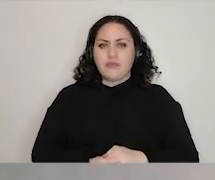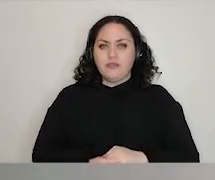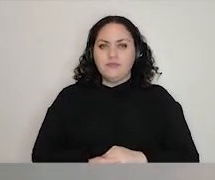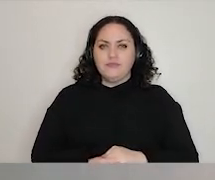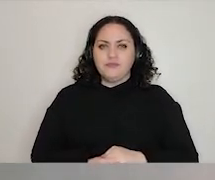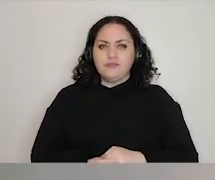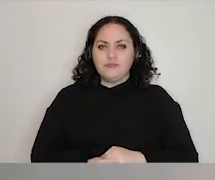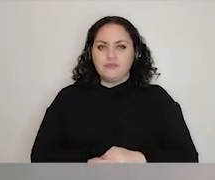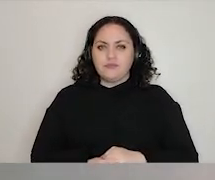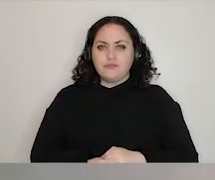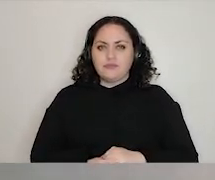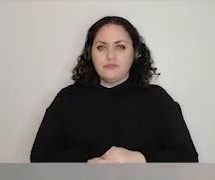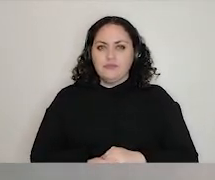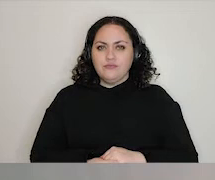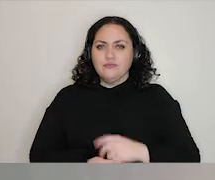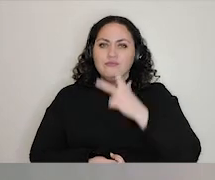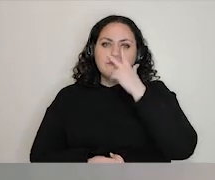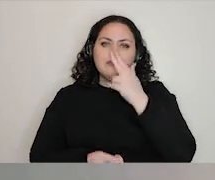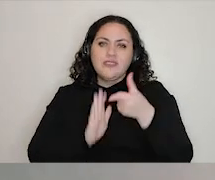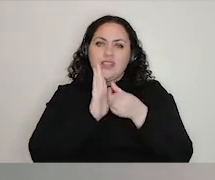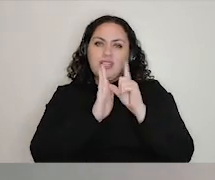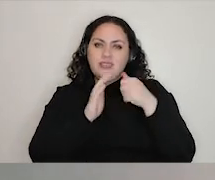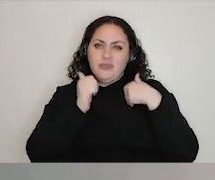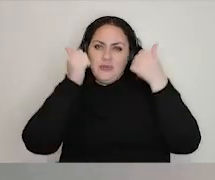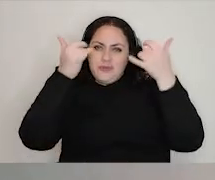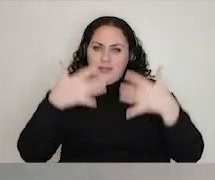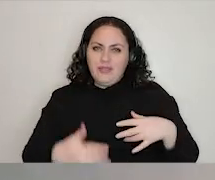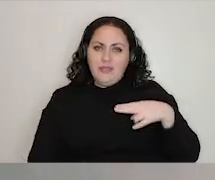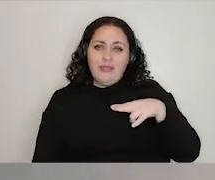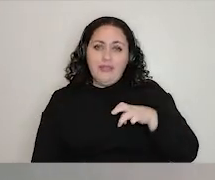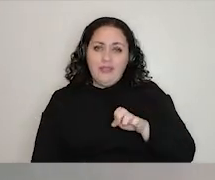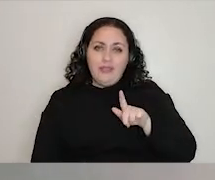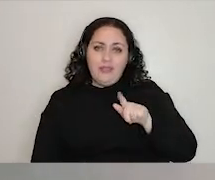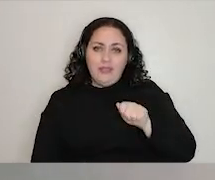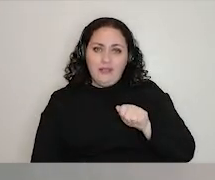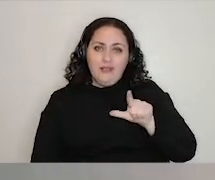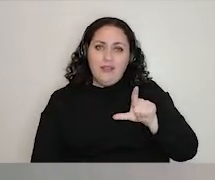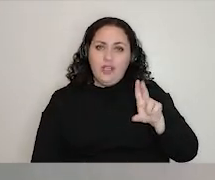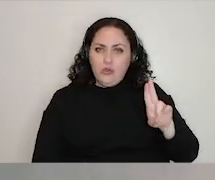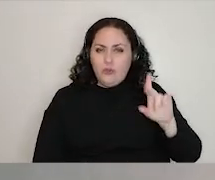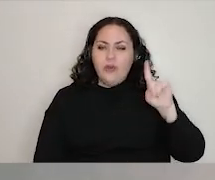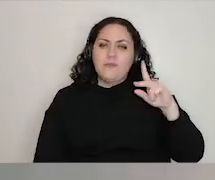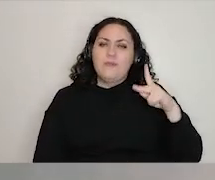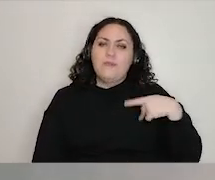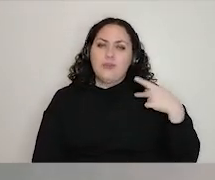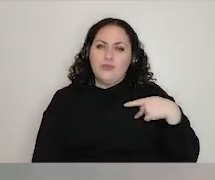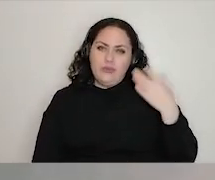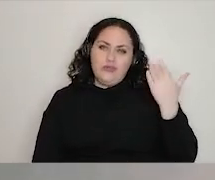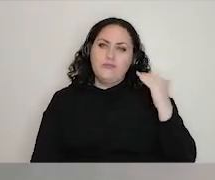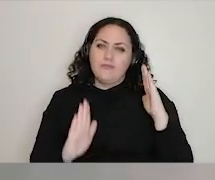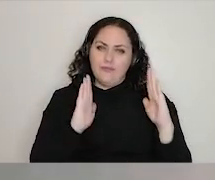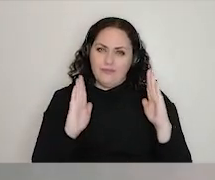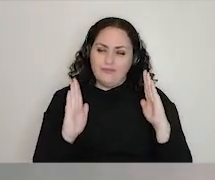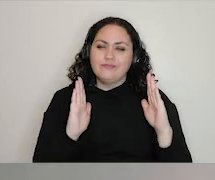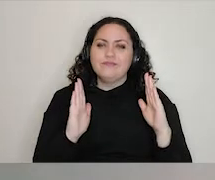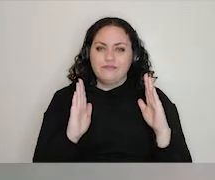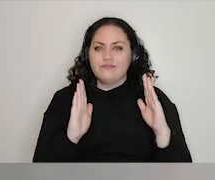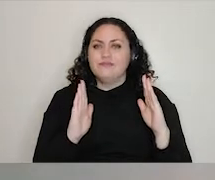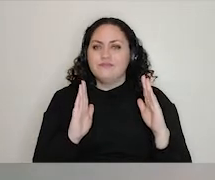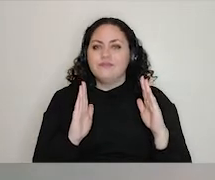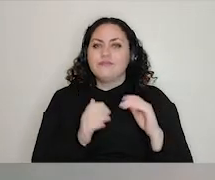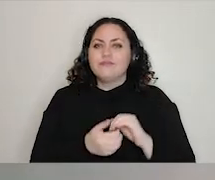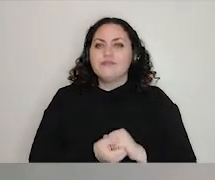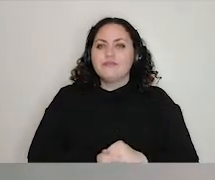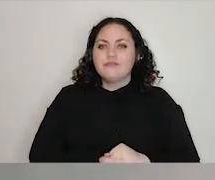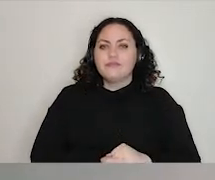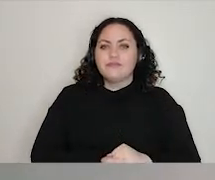Bom, então, como eu estava falando anteriormente, né, a Negalu é mais um personagem desse período, né, de